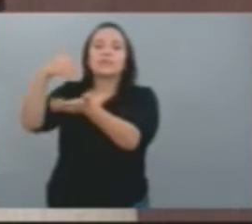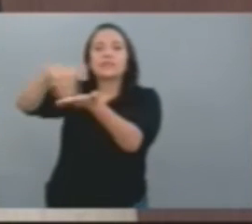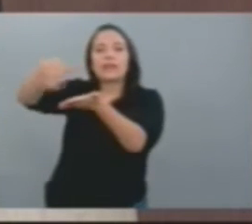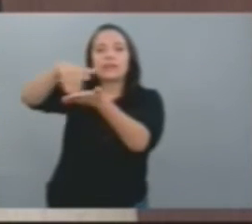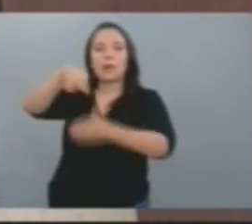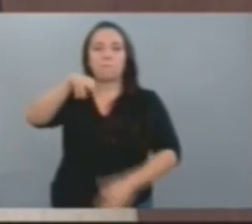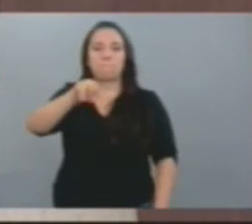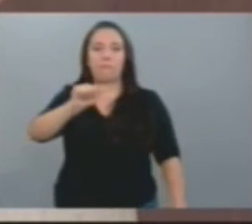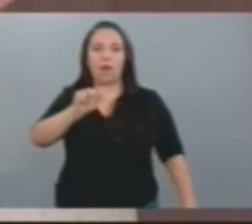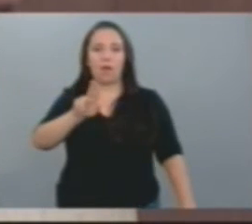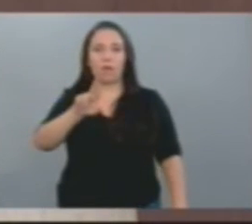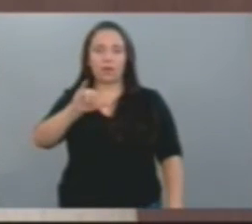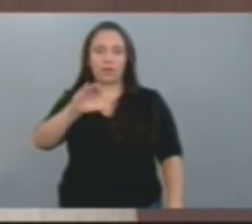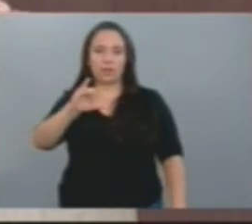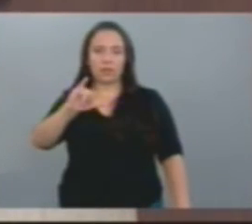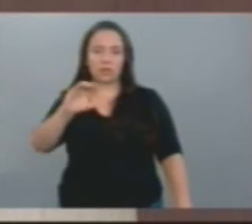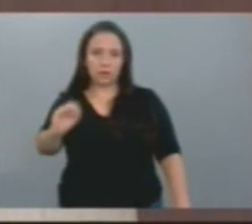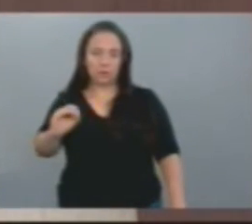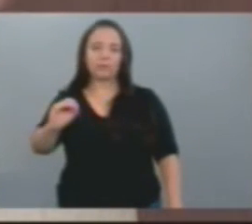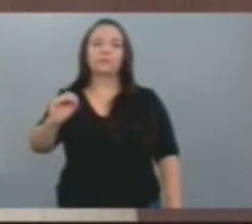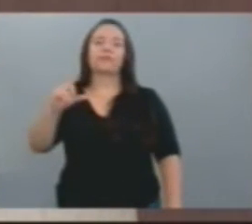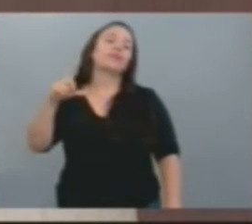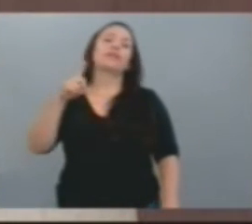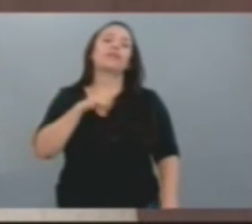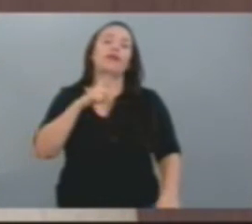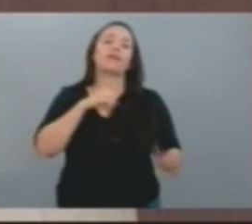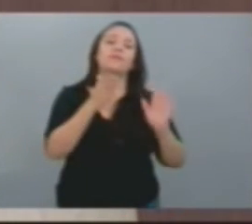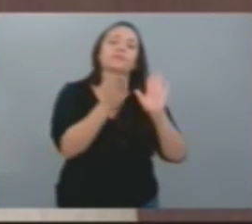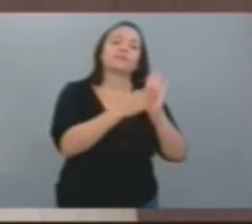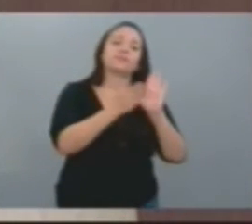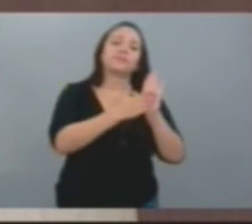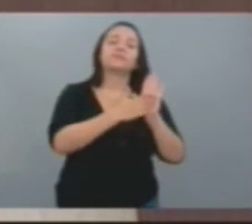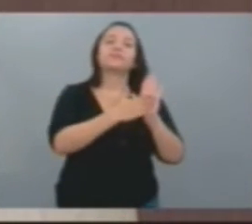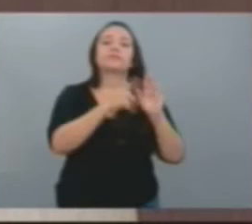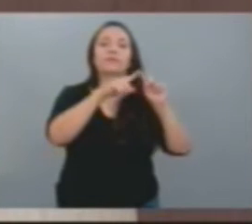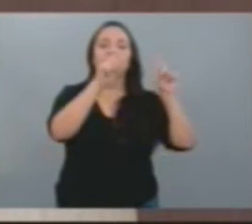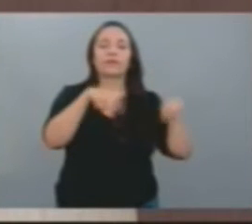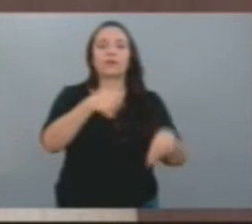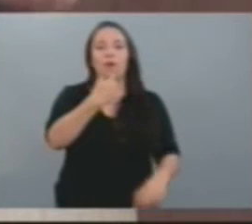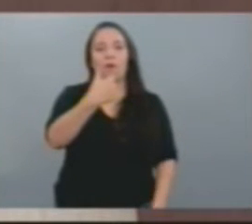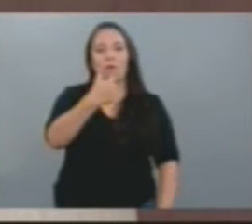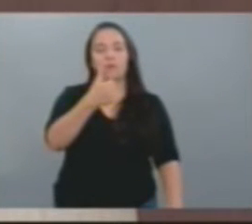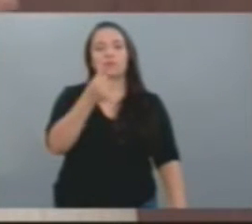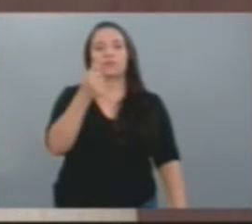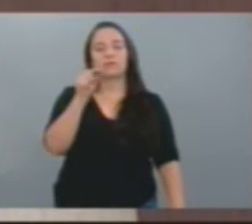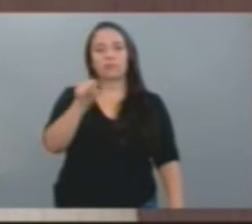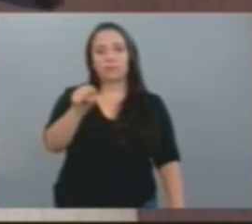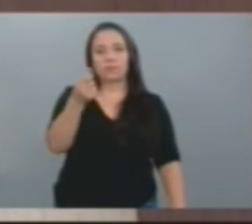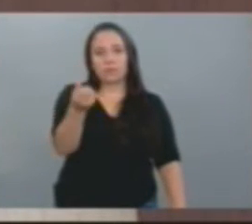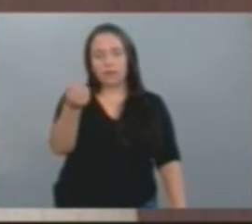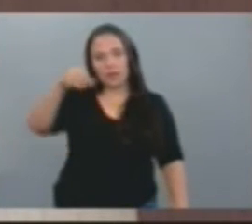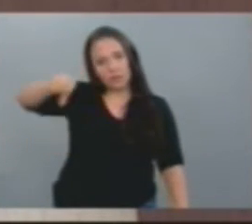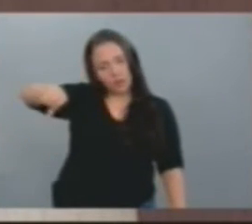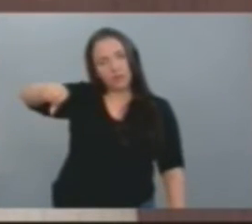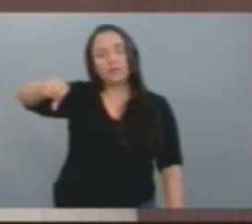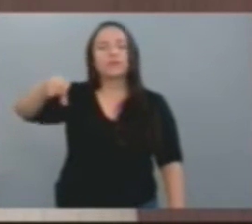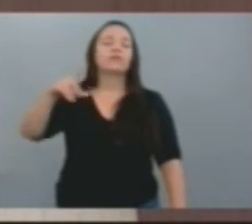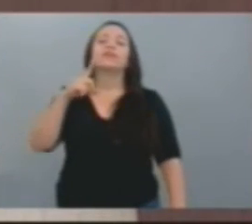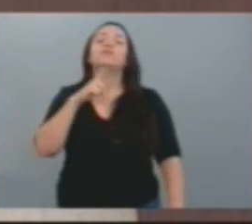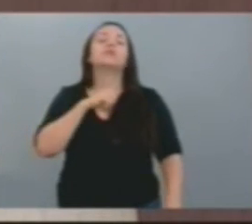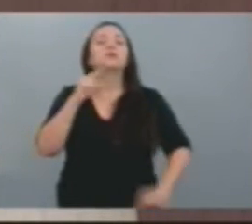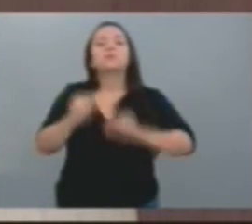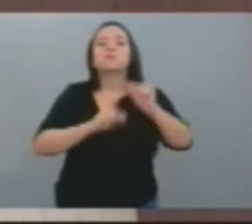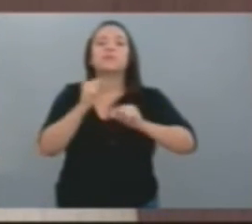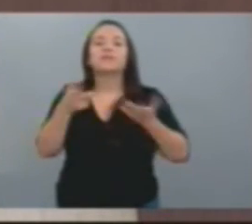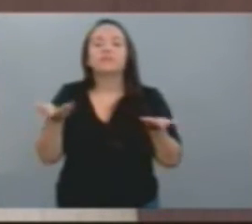Maurício Holanda, exarou uma portaria, a 1169, que resultou na